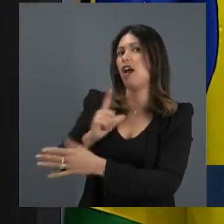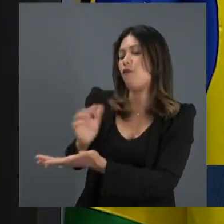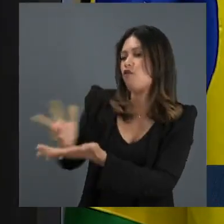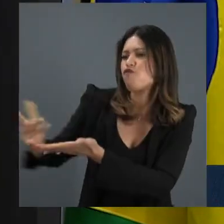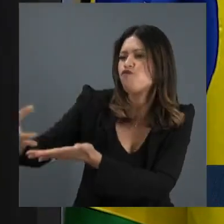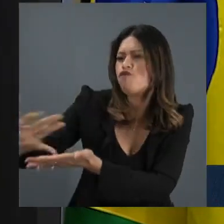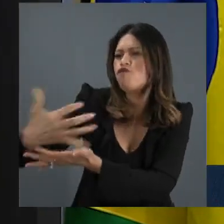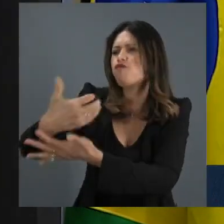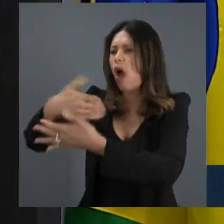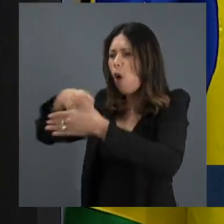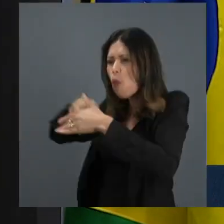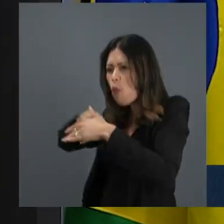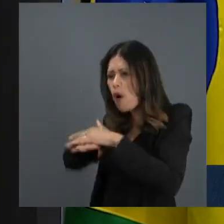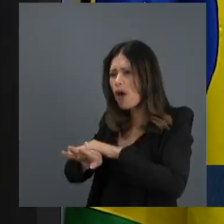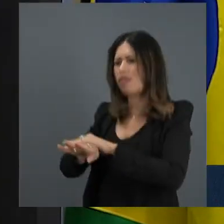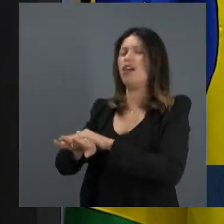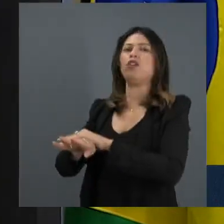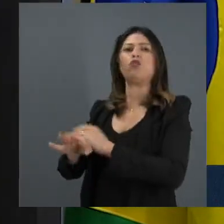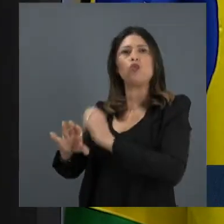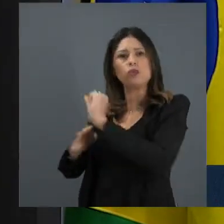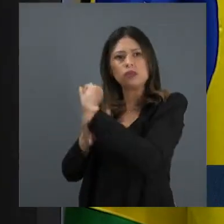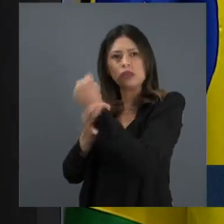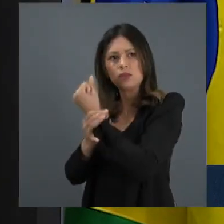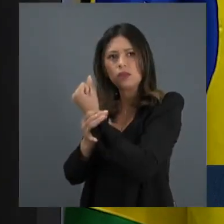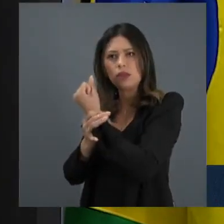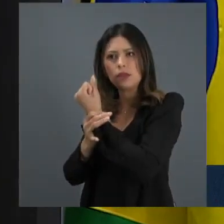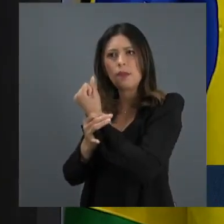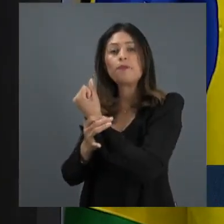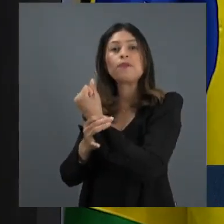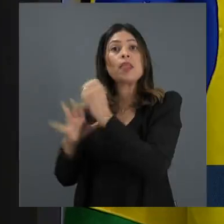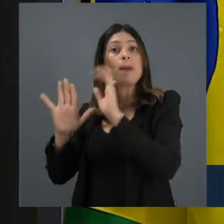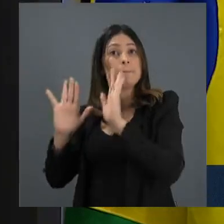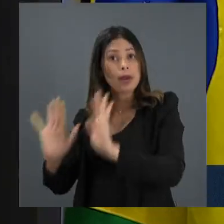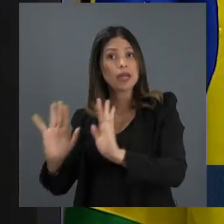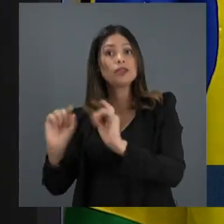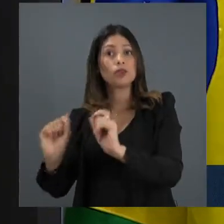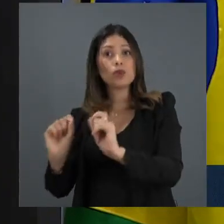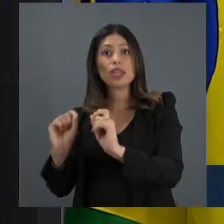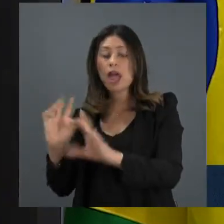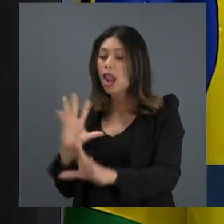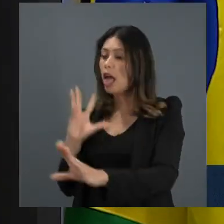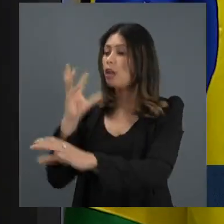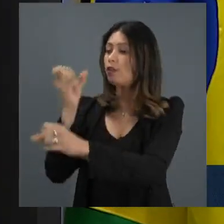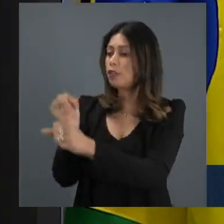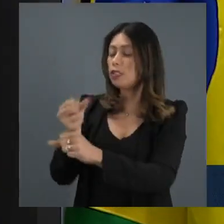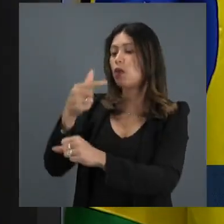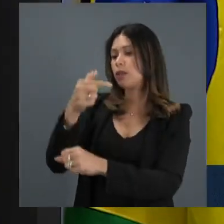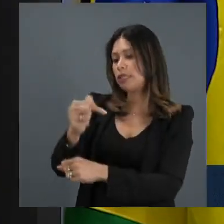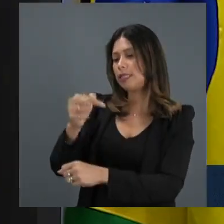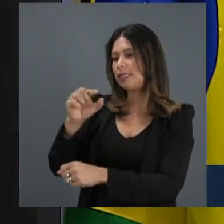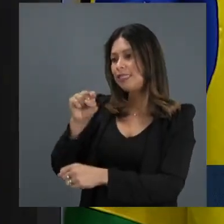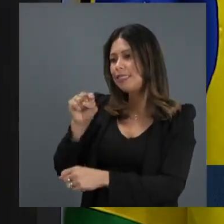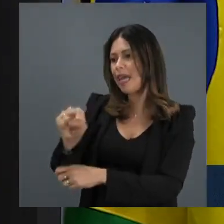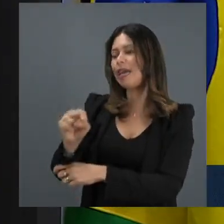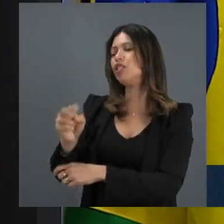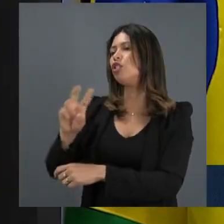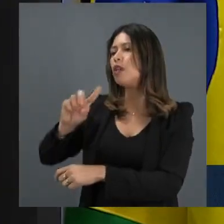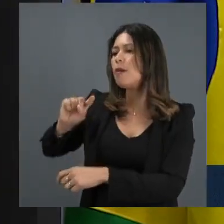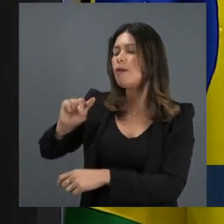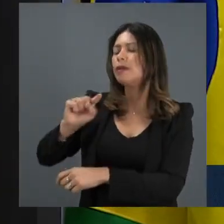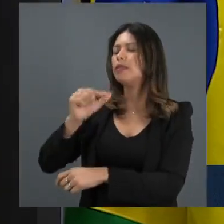com segurança, a qual pode totalizar 7 milhões de